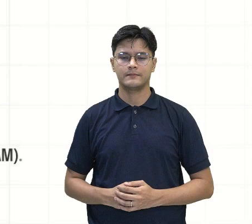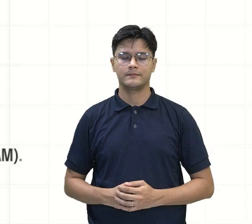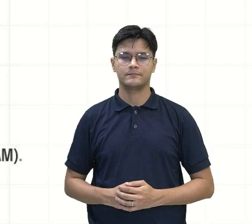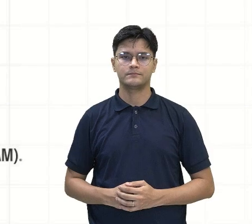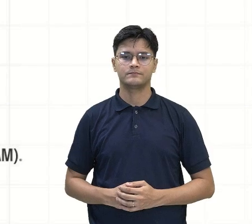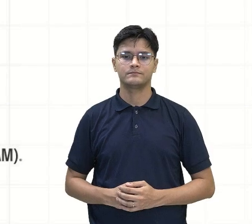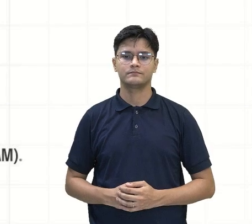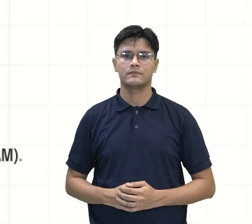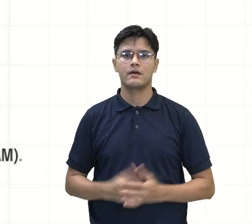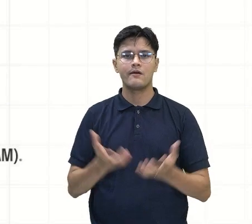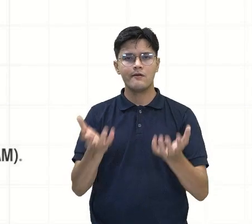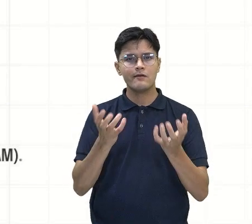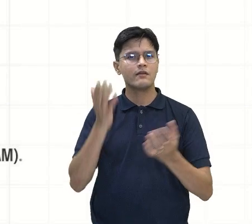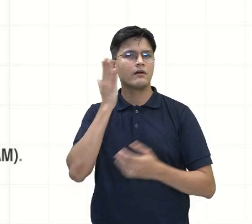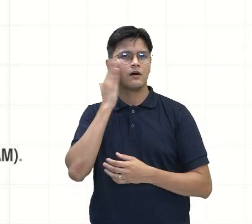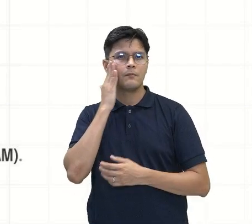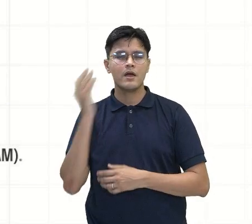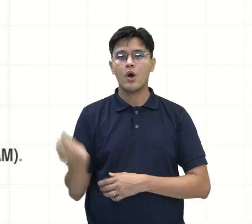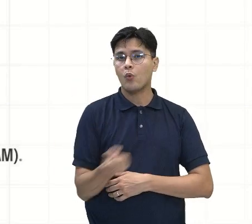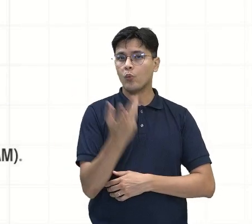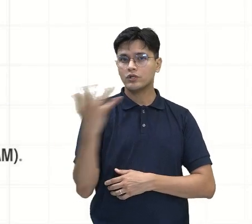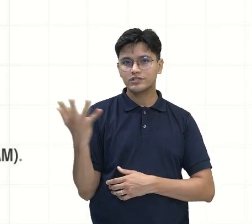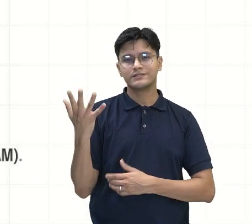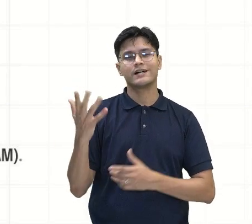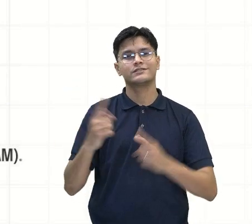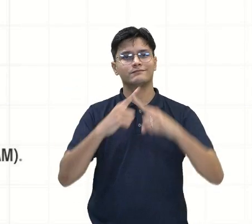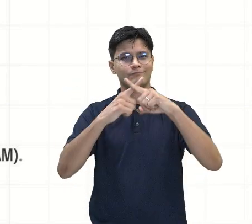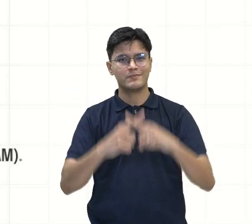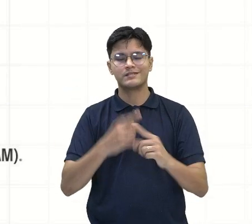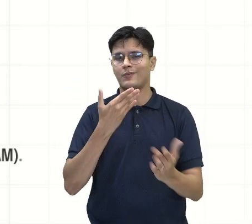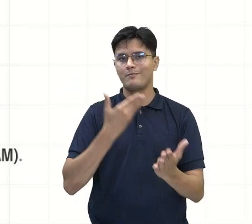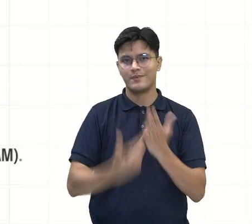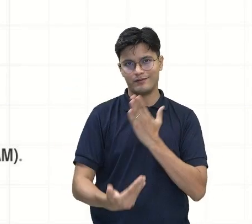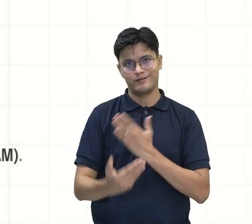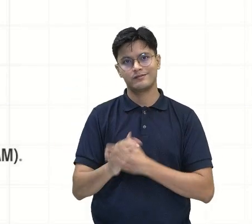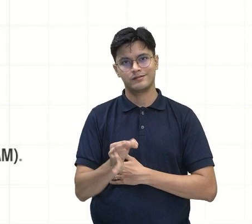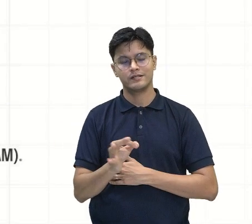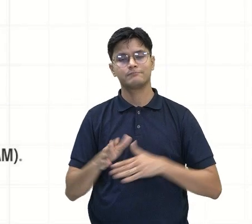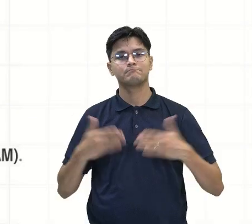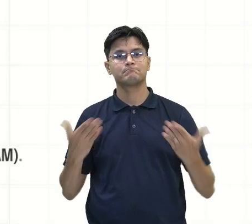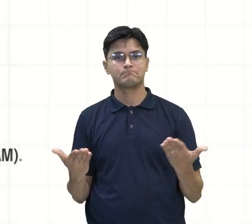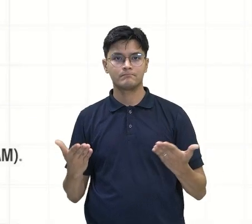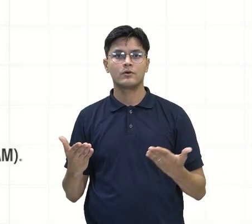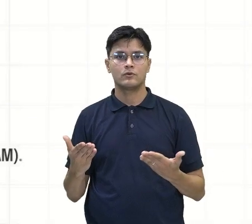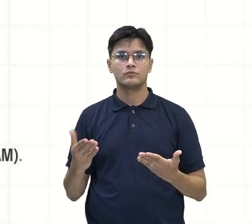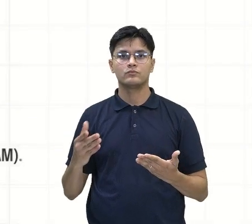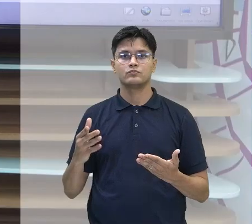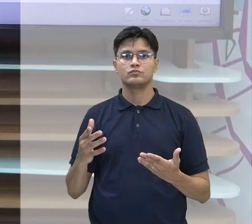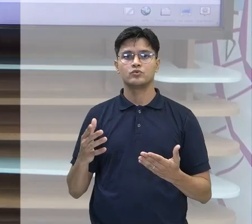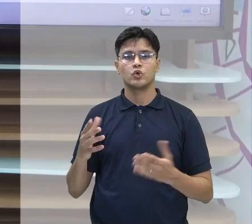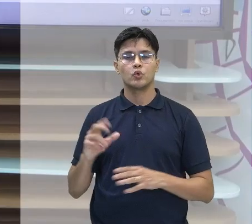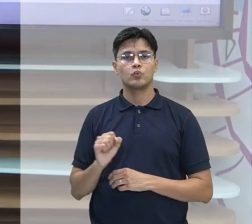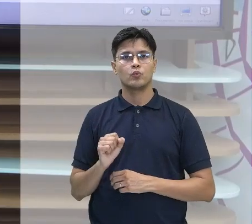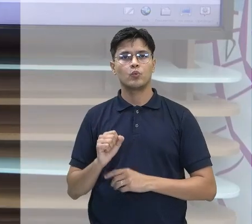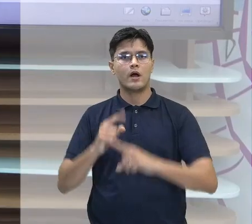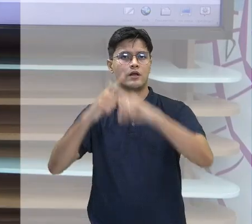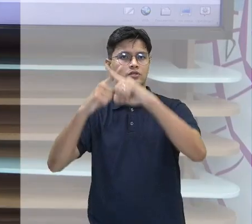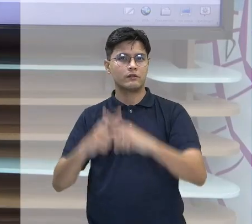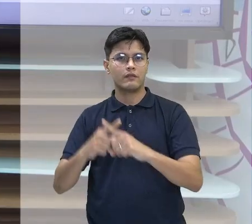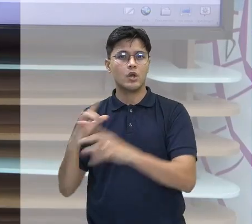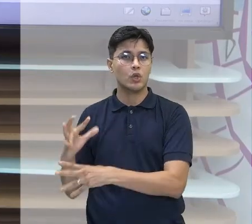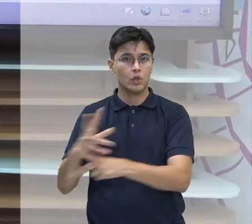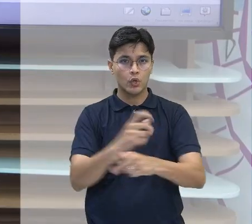de derrotas? Então pronto, gente. Se das 15 partidas a equipe ganhou